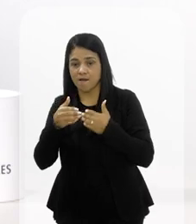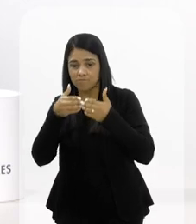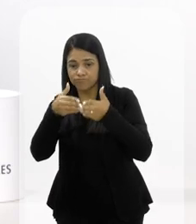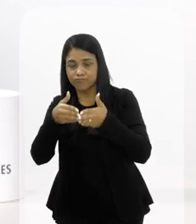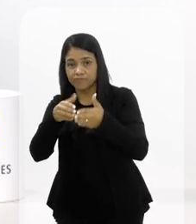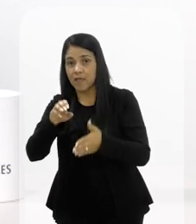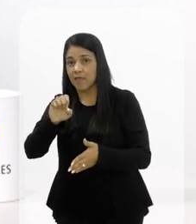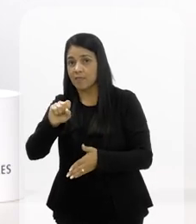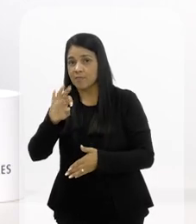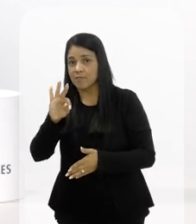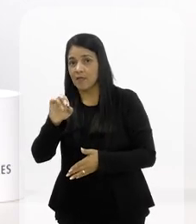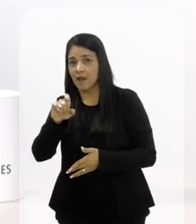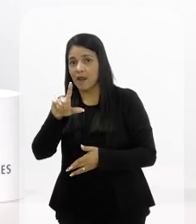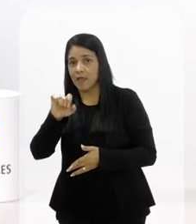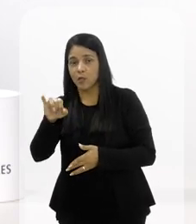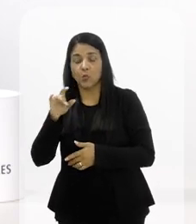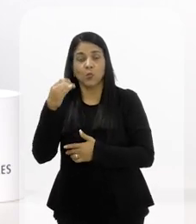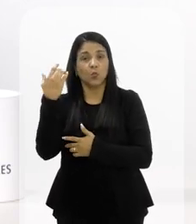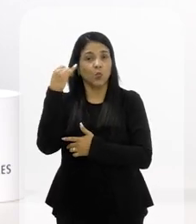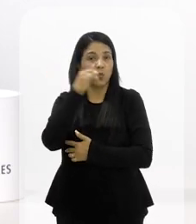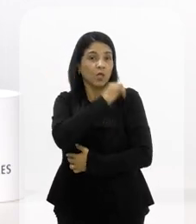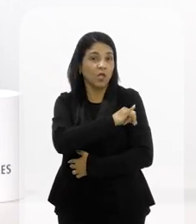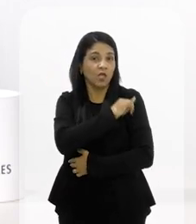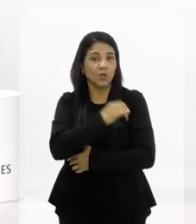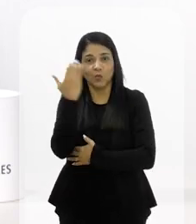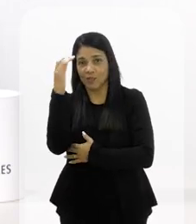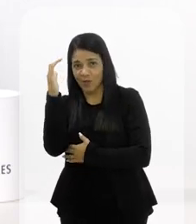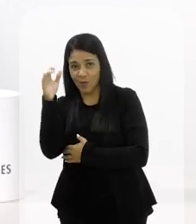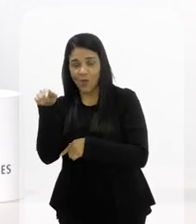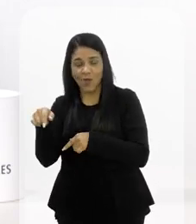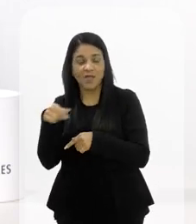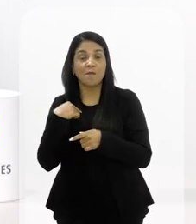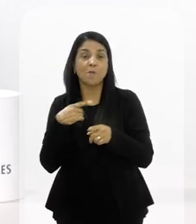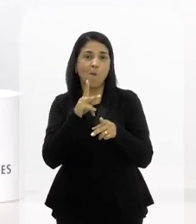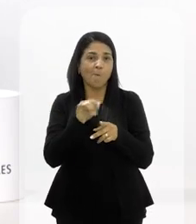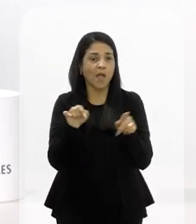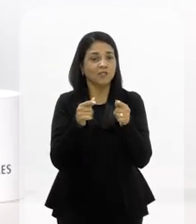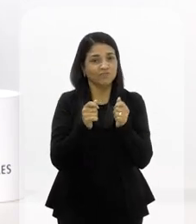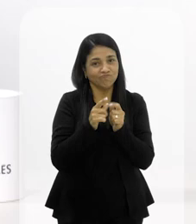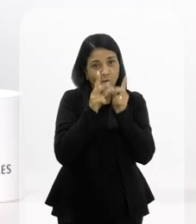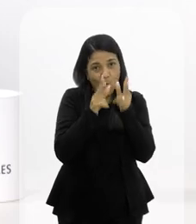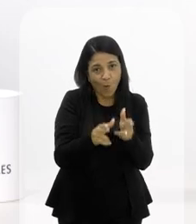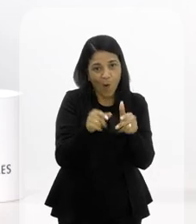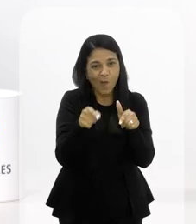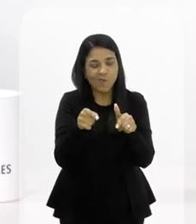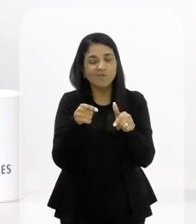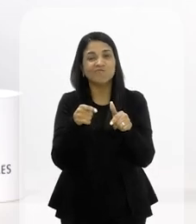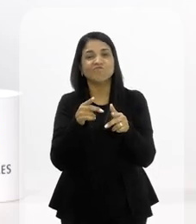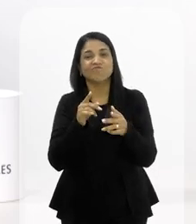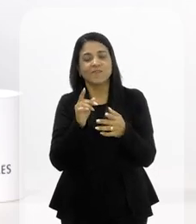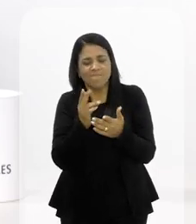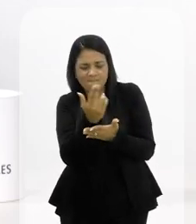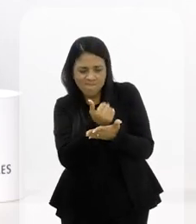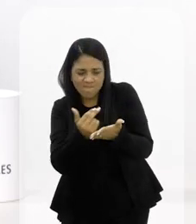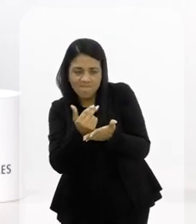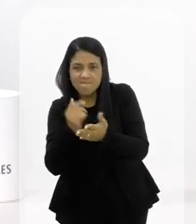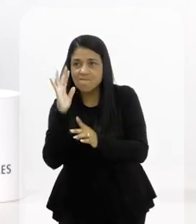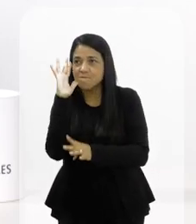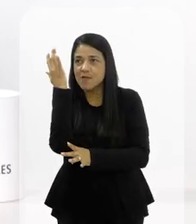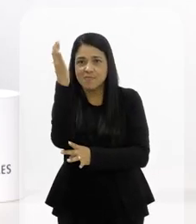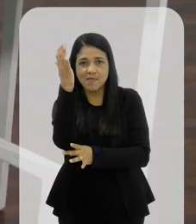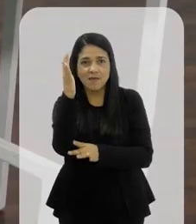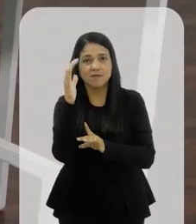eh mergulhando no Ofício de carpintaria então Madeira no carro alegórico era meu pai que fazia além da